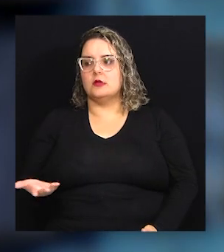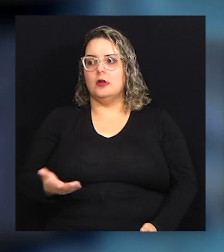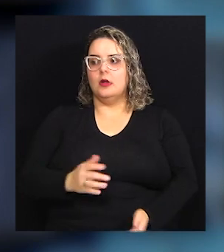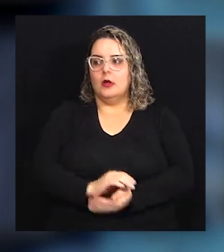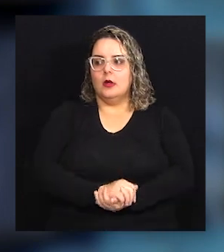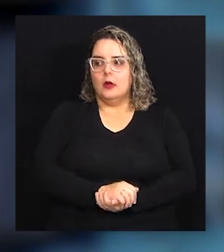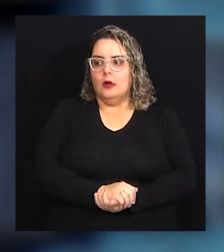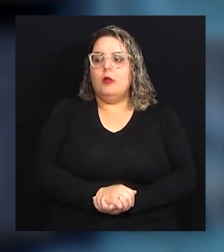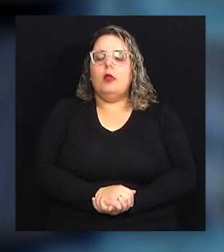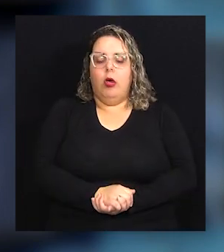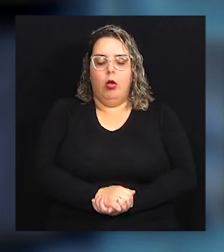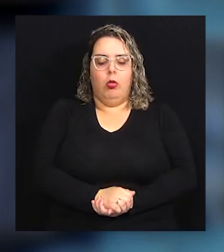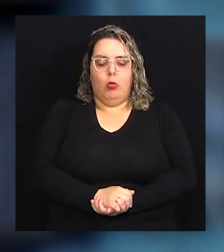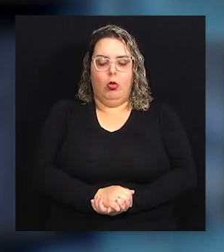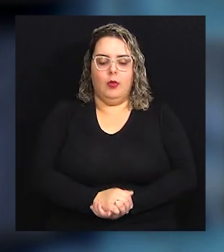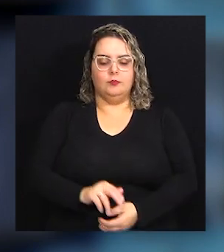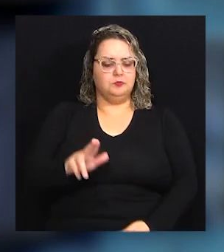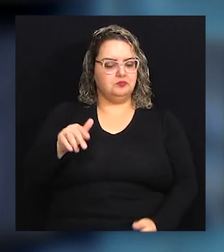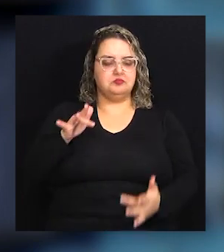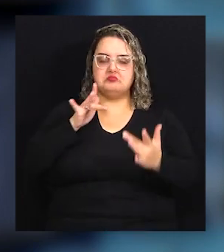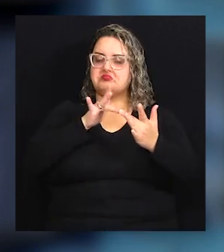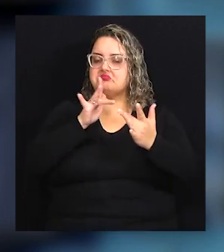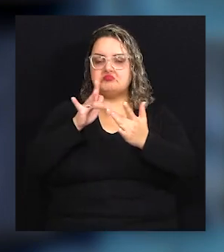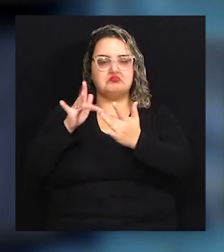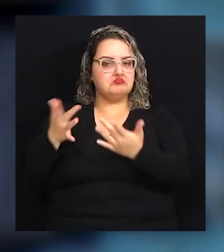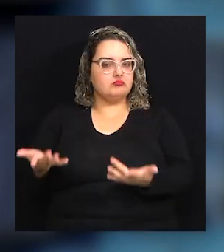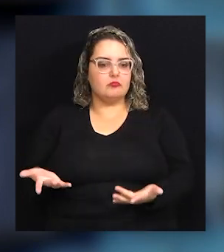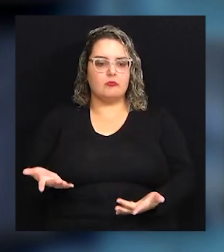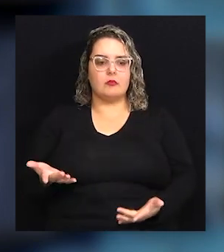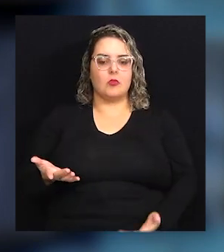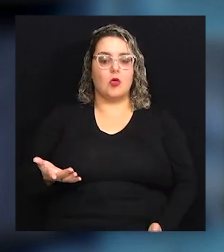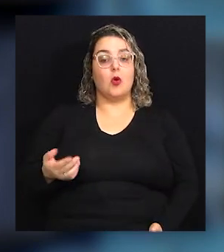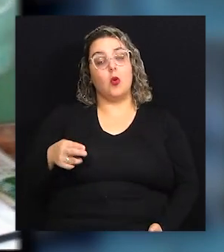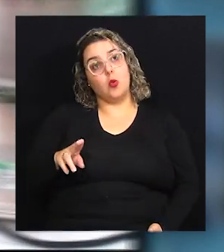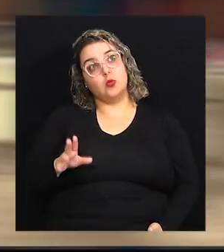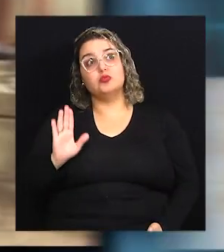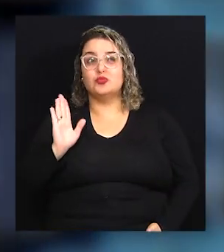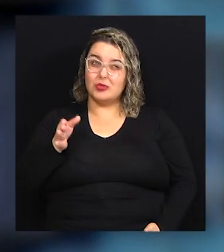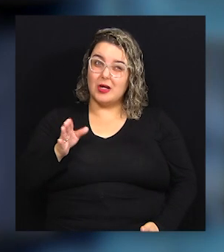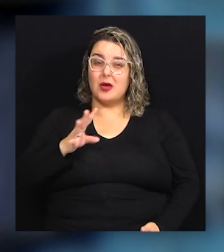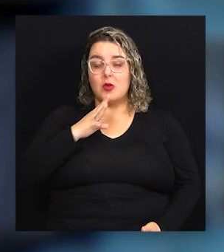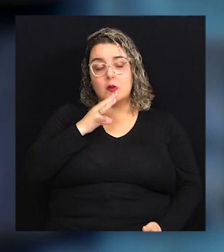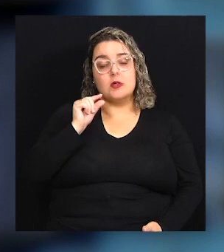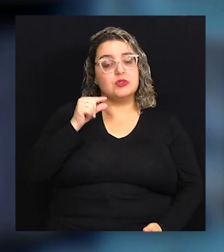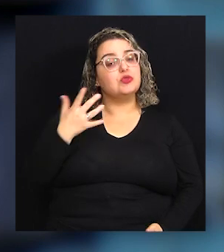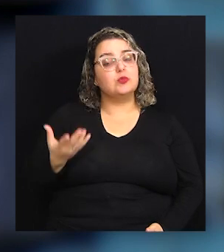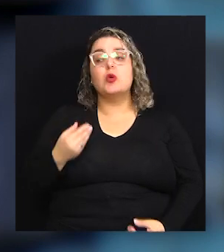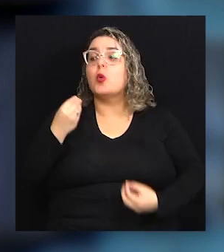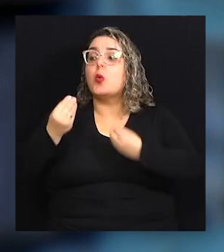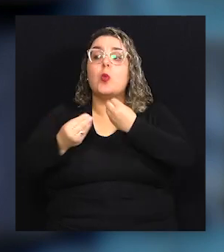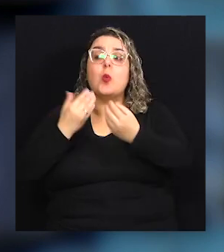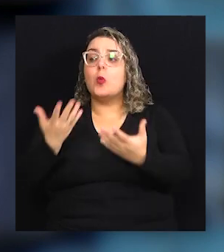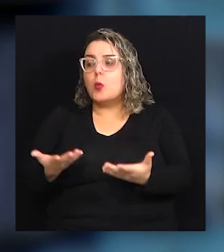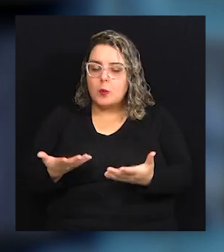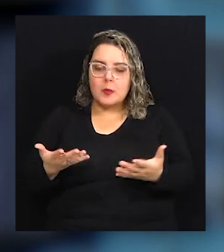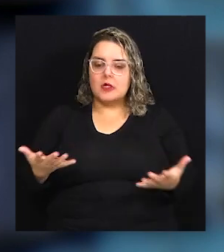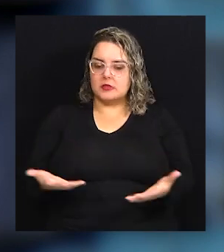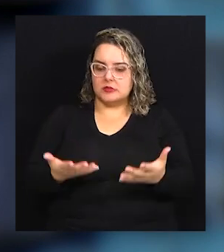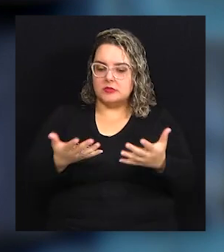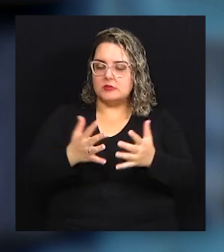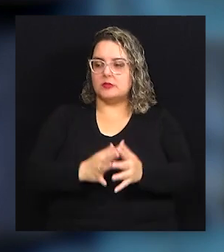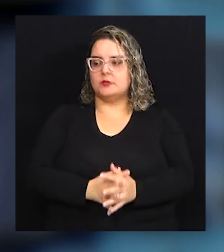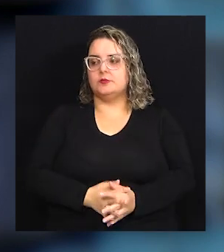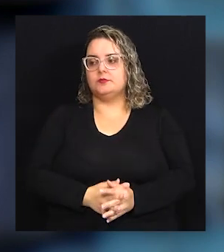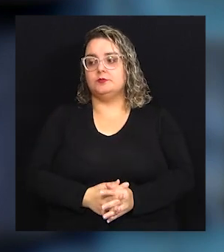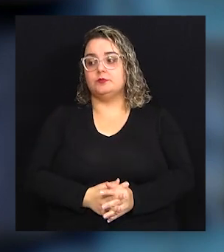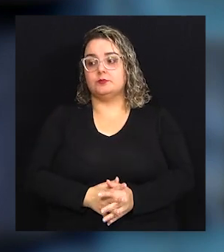as crianças que nunca tiveram contato ou que já talvez tenham uma proximidade? Como é